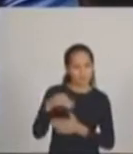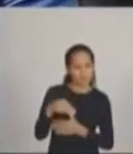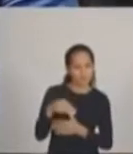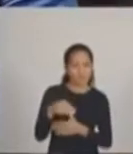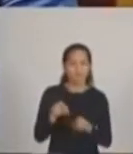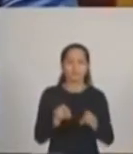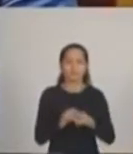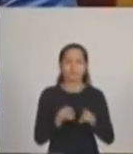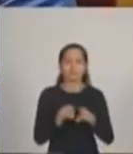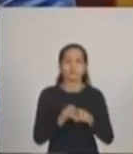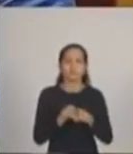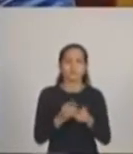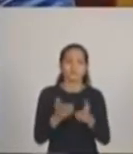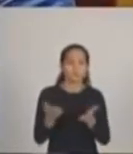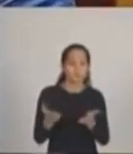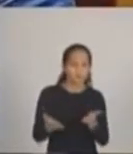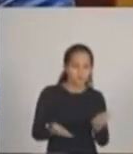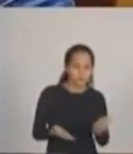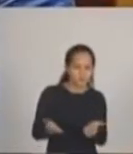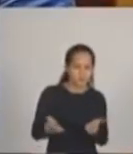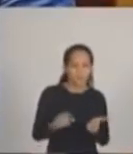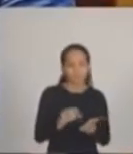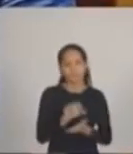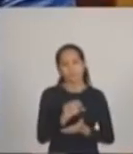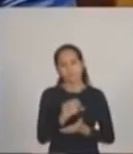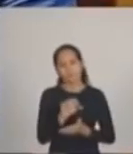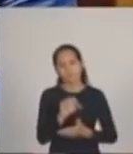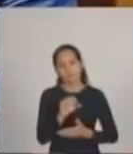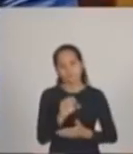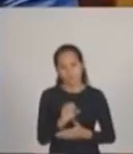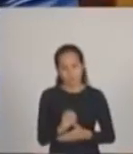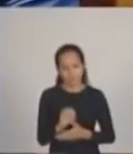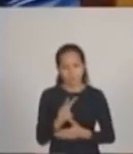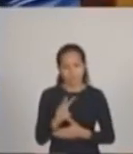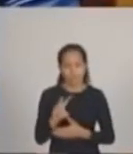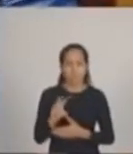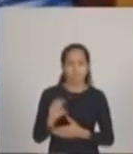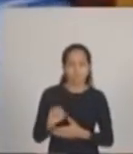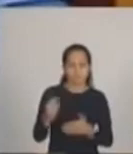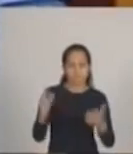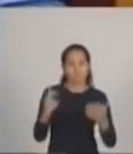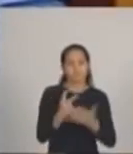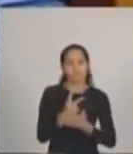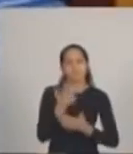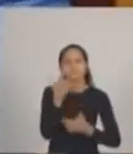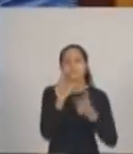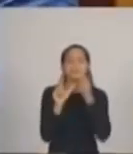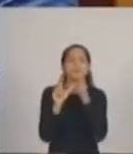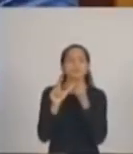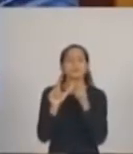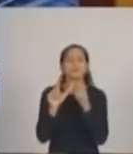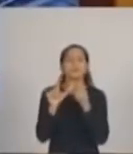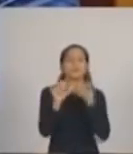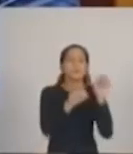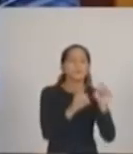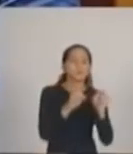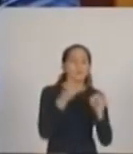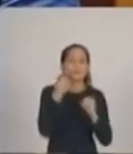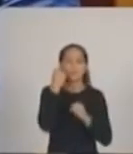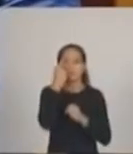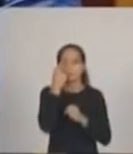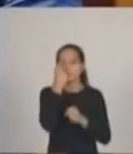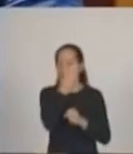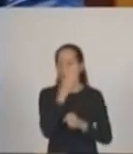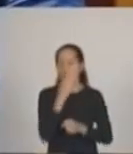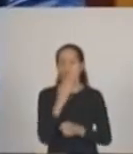o Serviço de Verificação de Óbito, SVO, a promoverem a captação de córneas no Estado do Espírito Santo, de autoria do